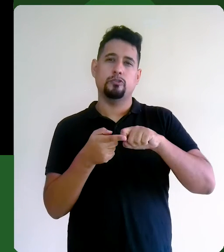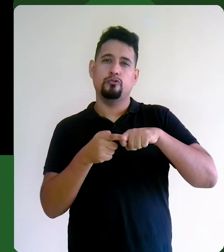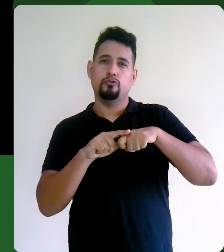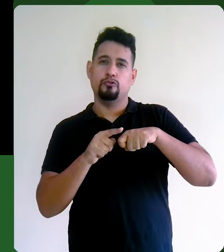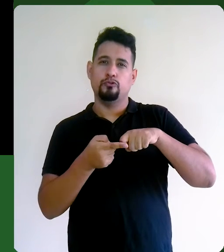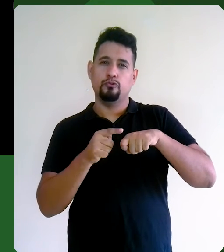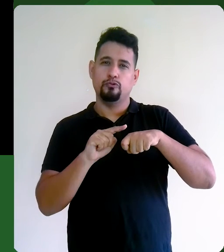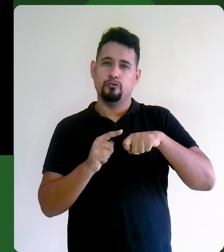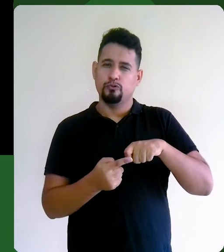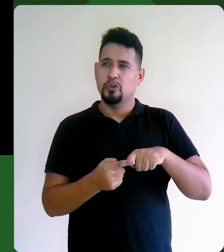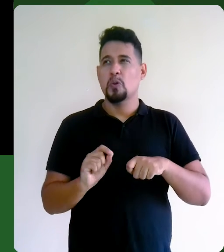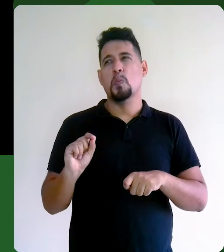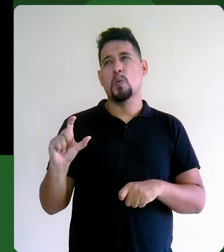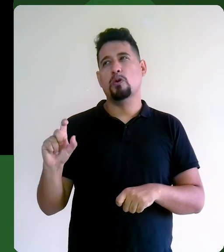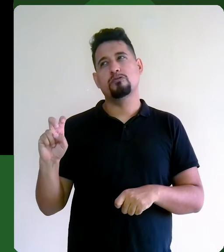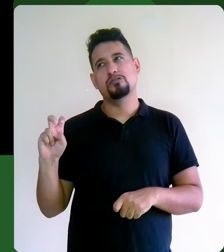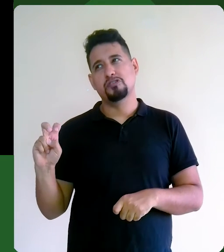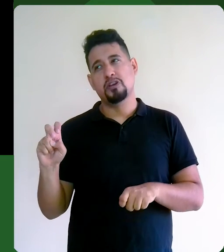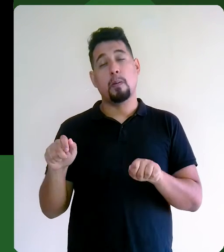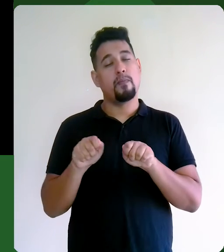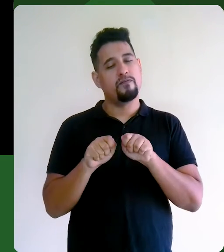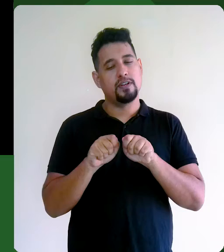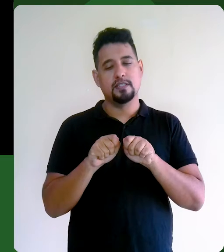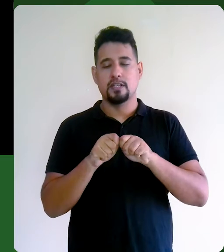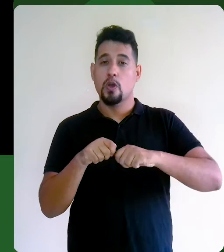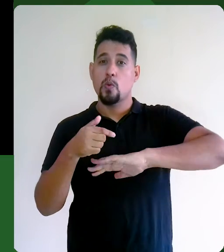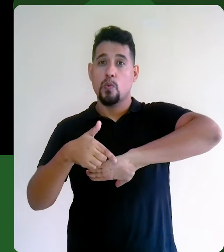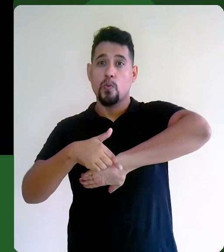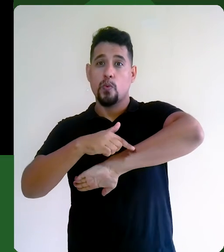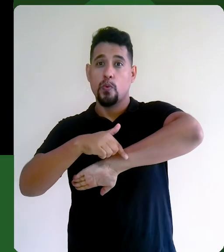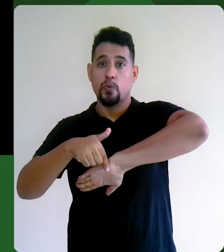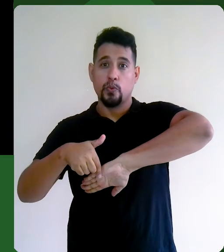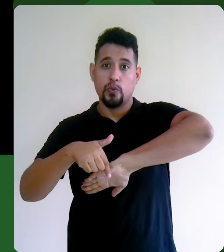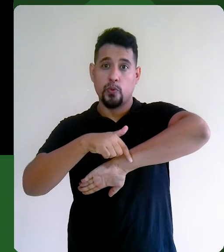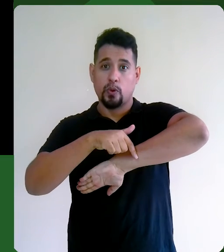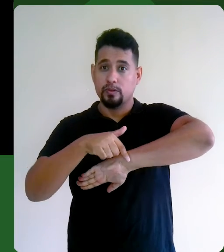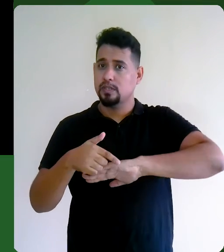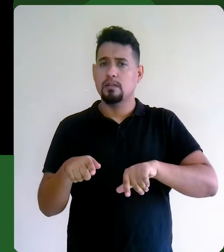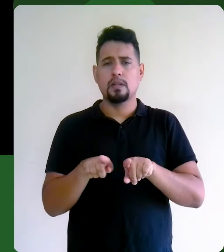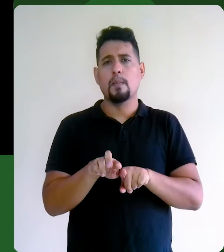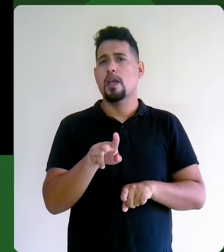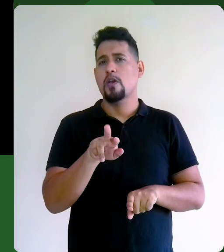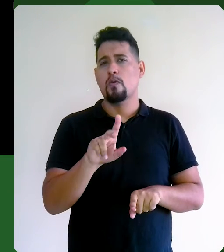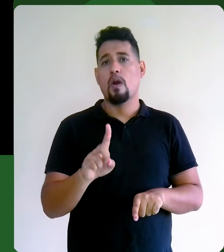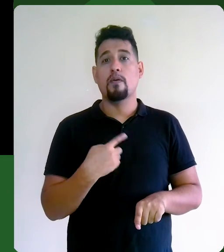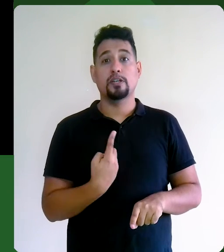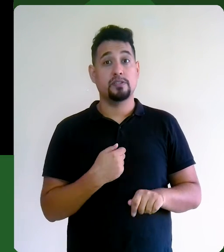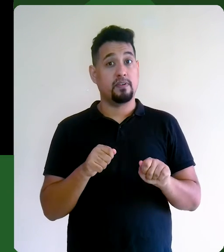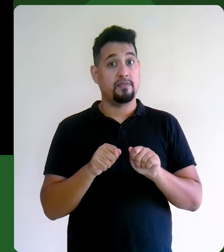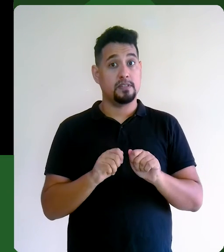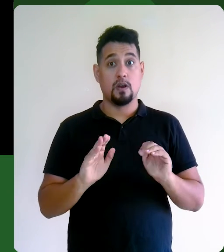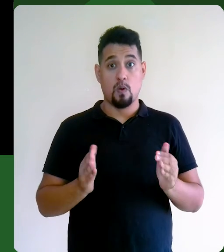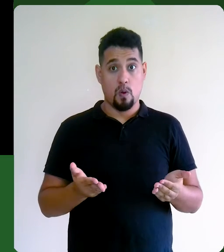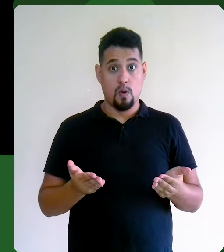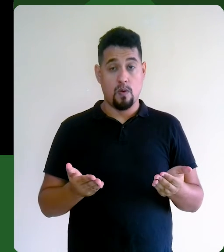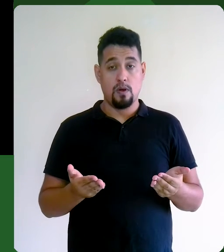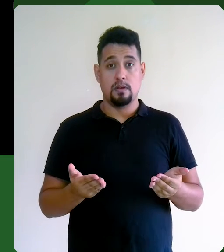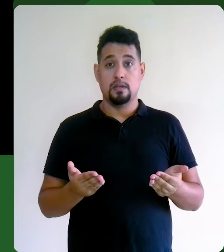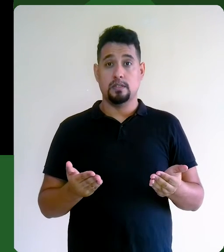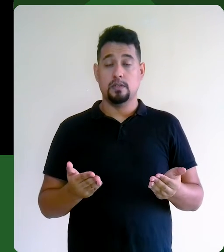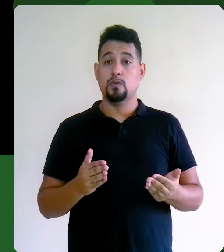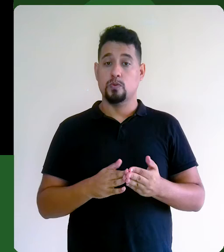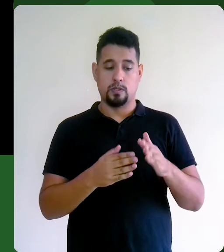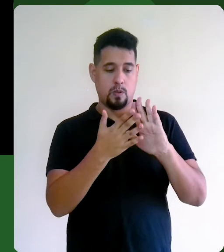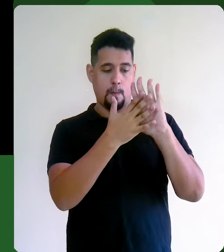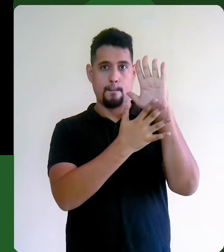pra fazer o joelho. Um pouquinho do 5 pra fazer o tornozelo, né? Da mesma forma, então, agora nós